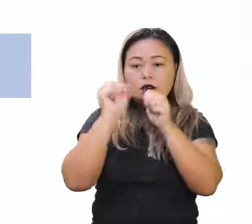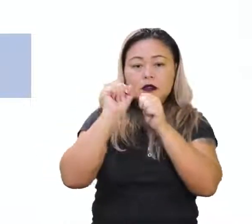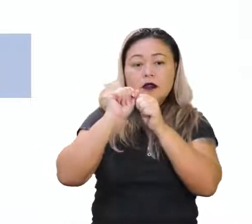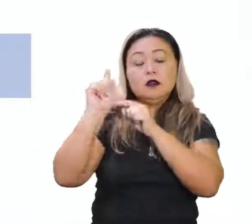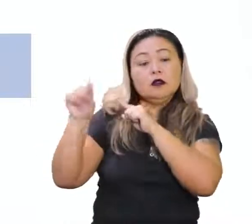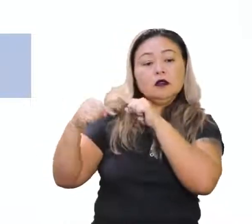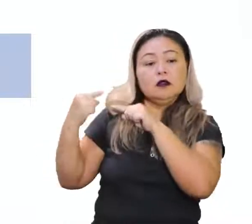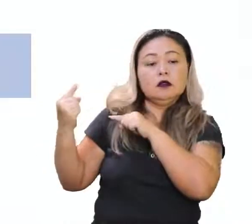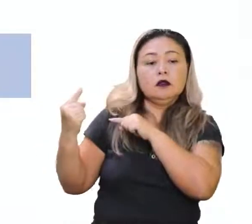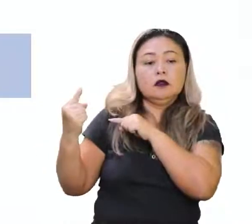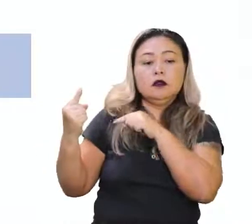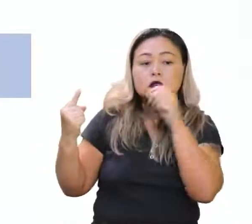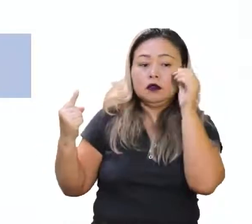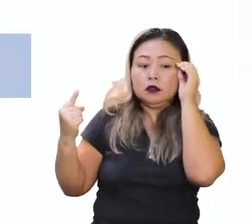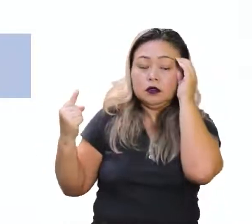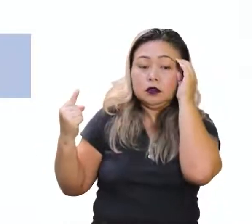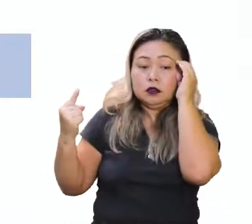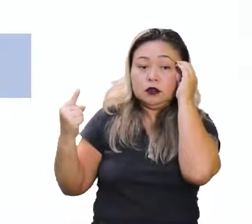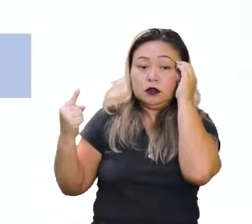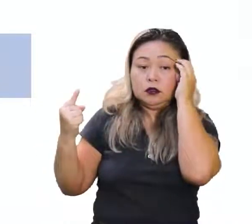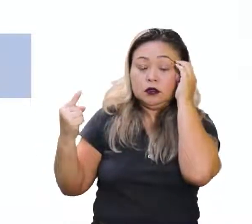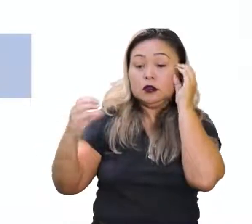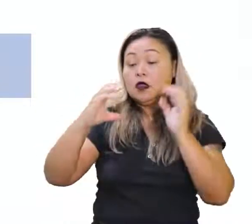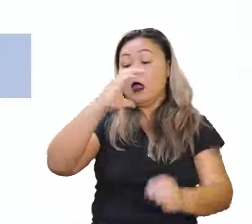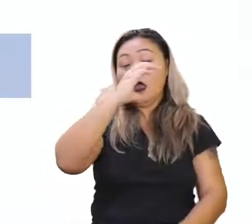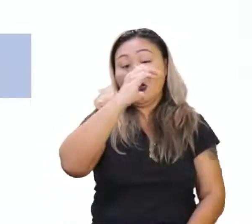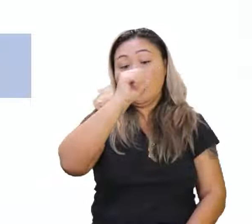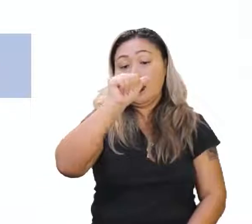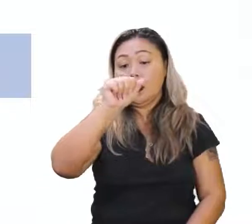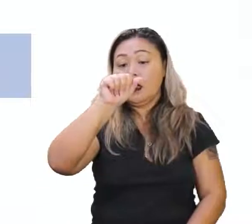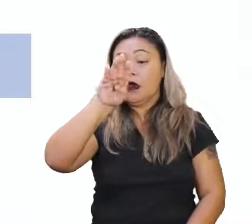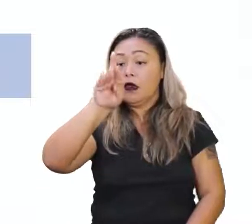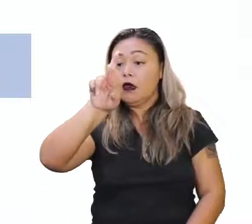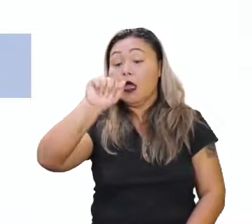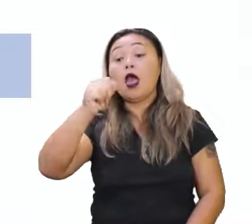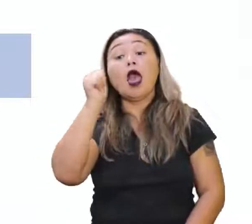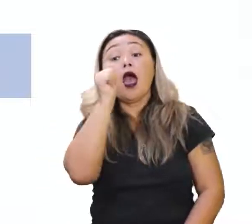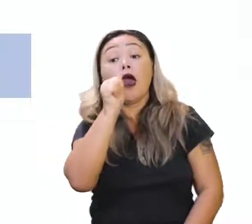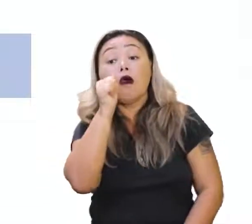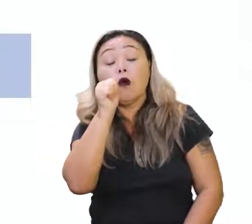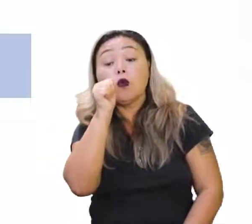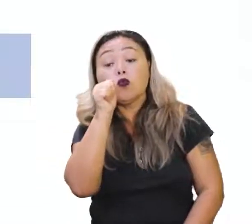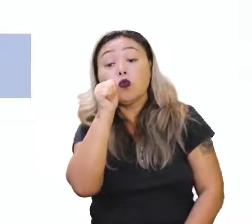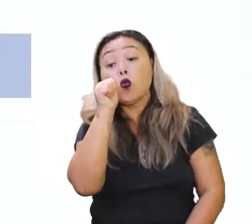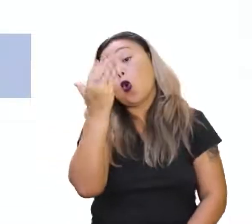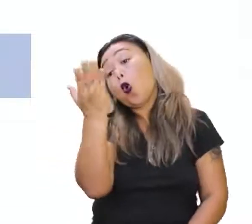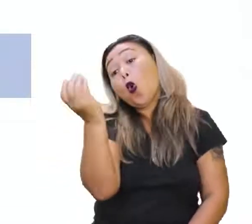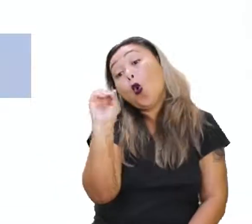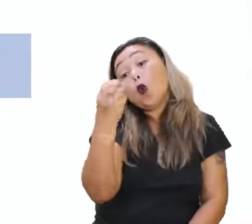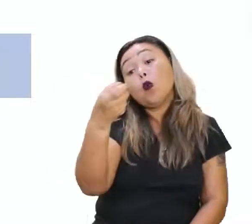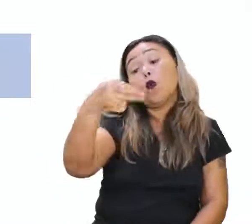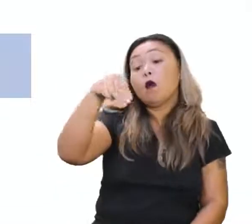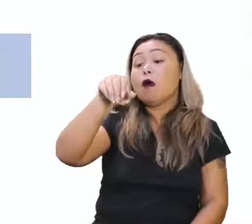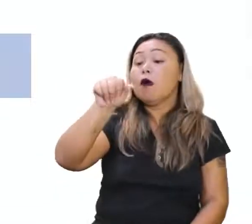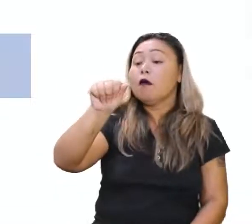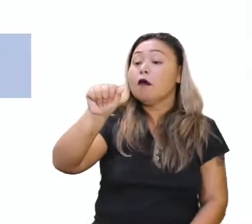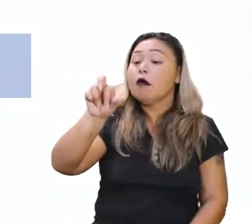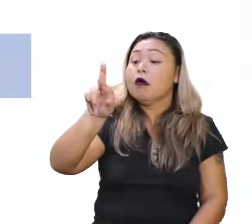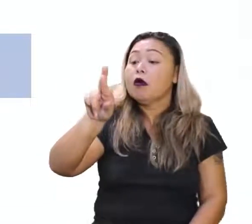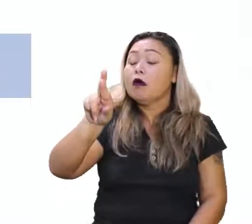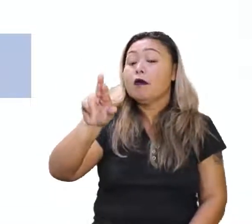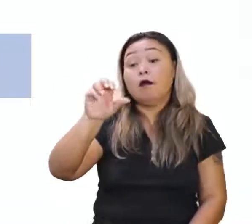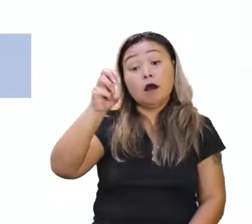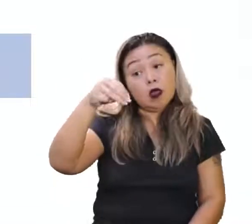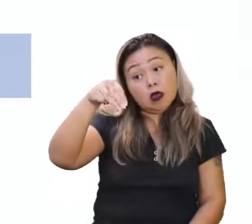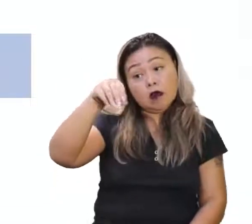E aqui, professor? Cabra é a fêmea, ou matriz. Na